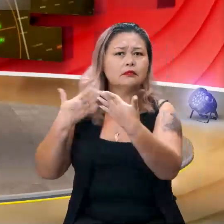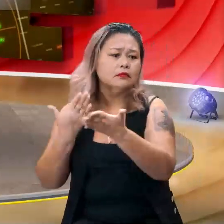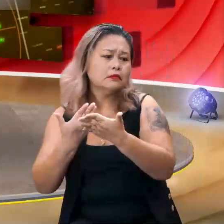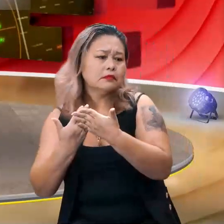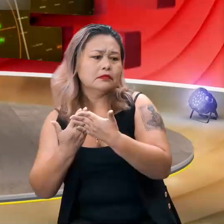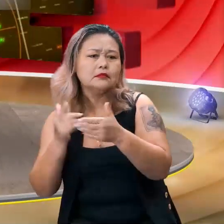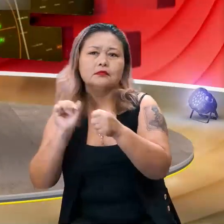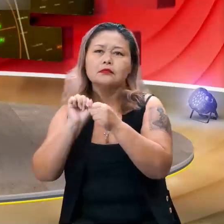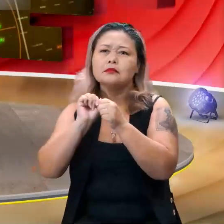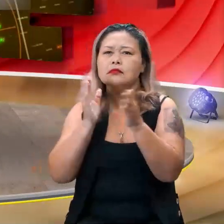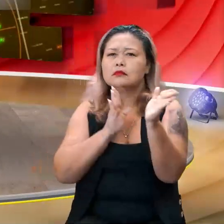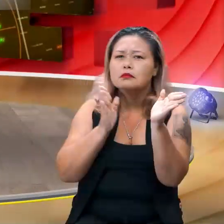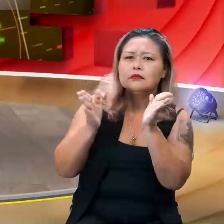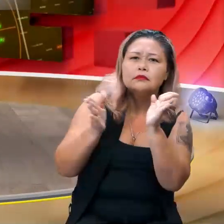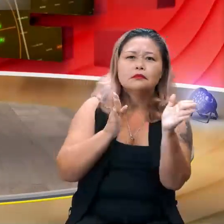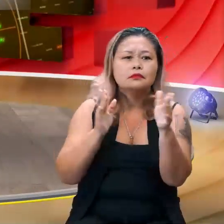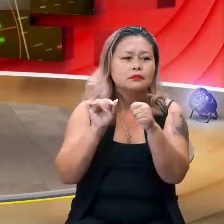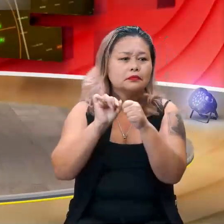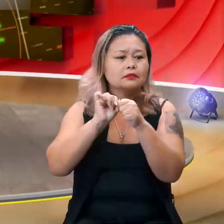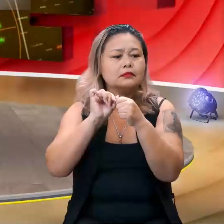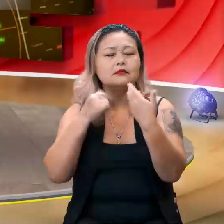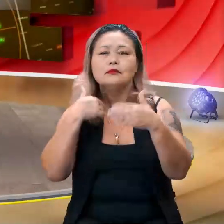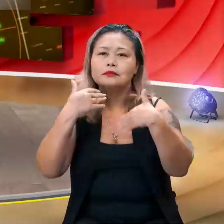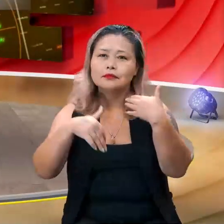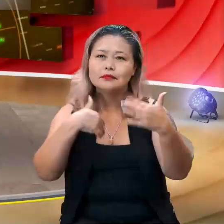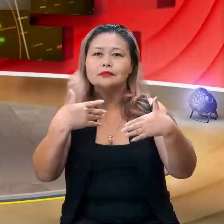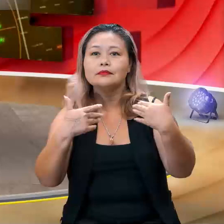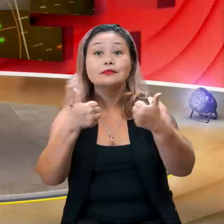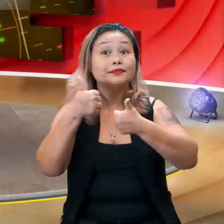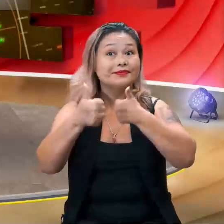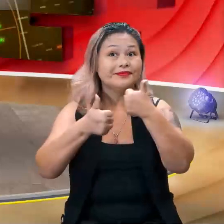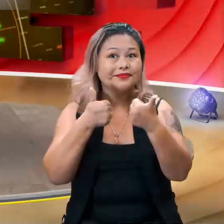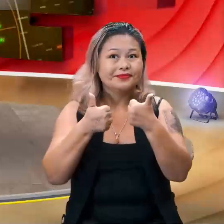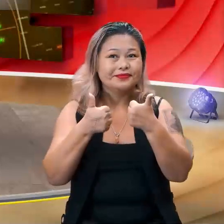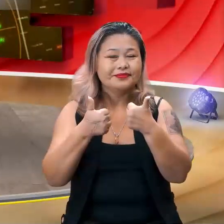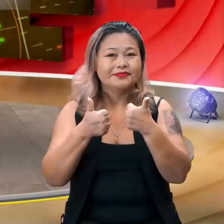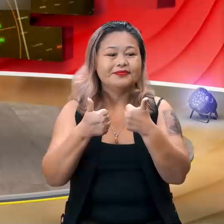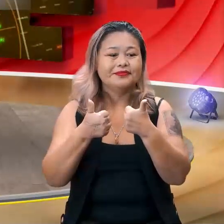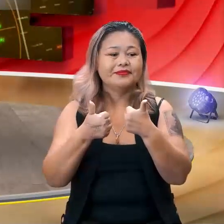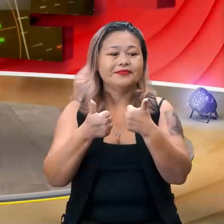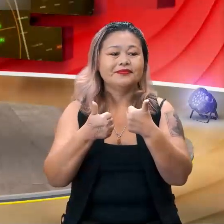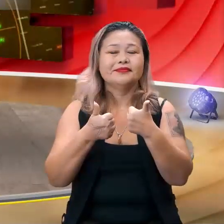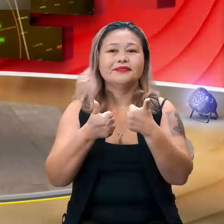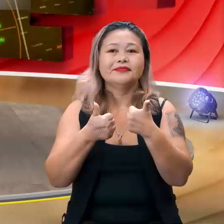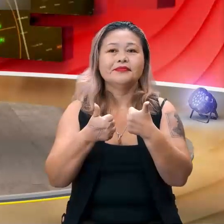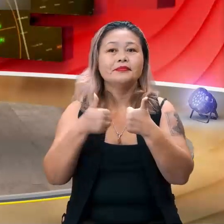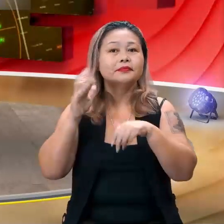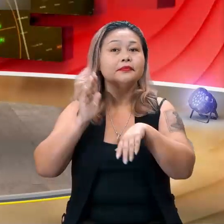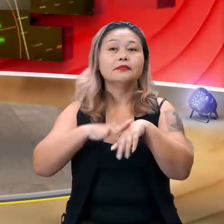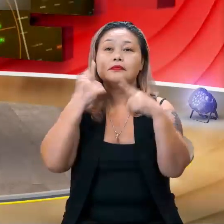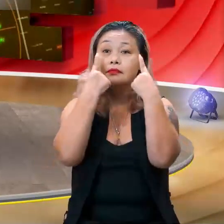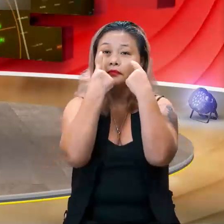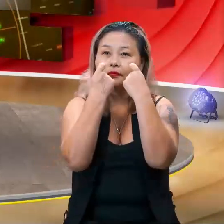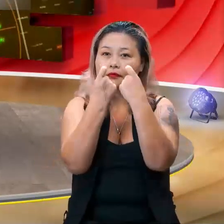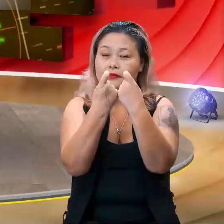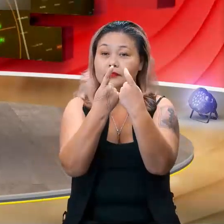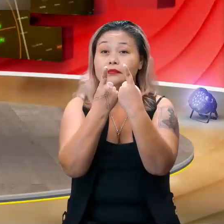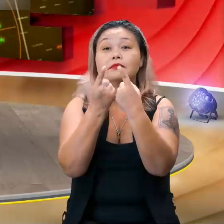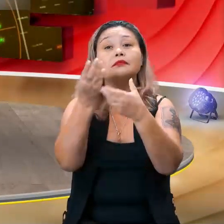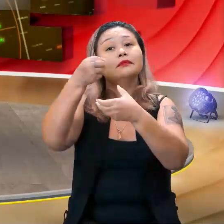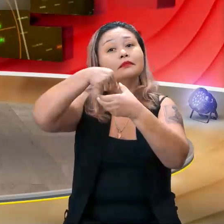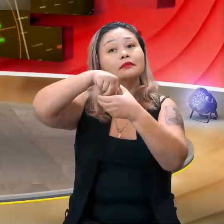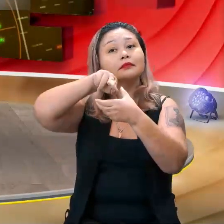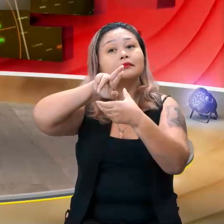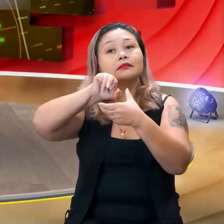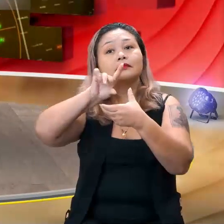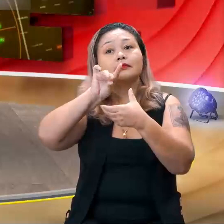ora está no meio, e assim a gente vai caminhando isso, aí, beleza? Mesmo, beleza. E o mais interessante dessa unidade 2 é